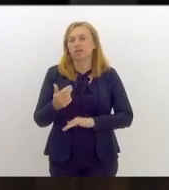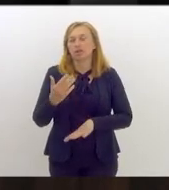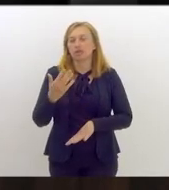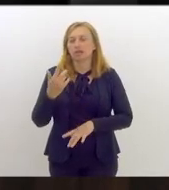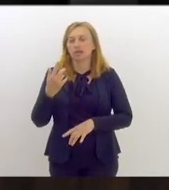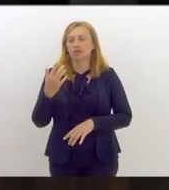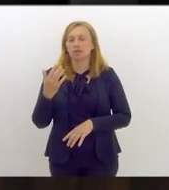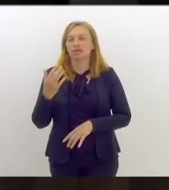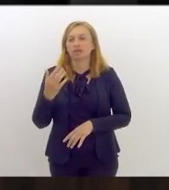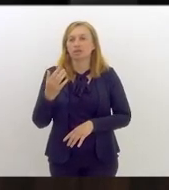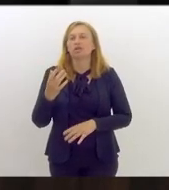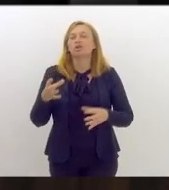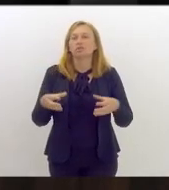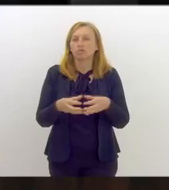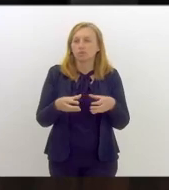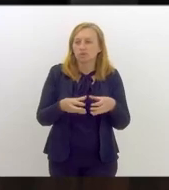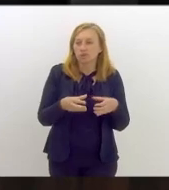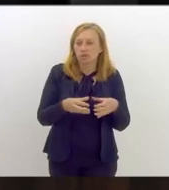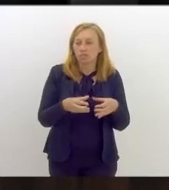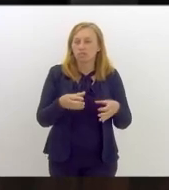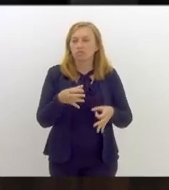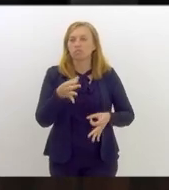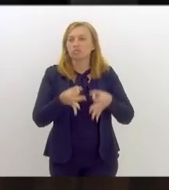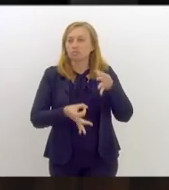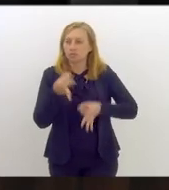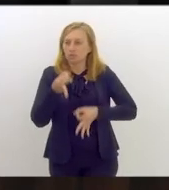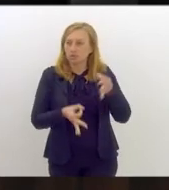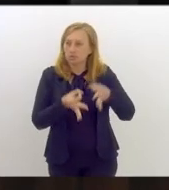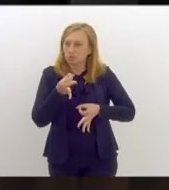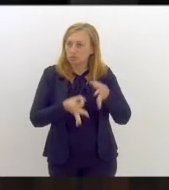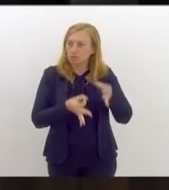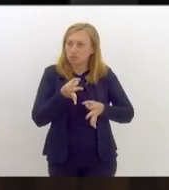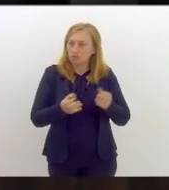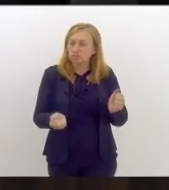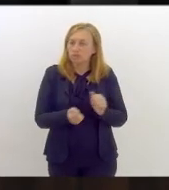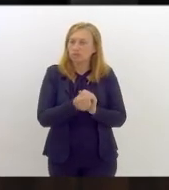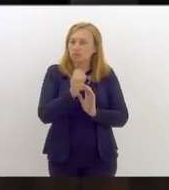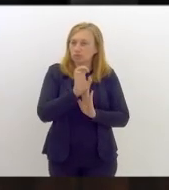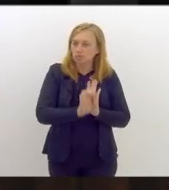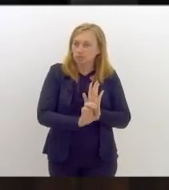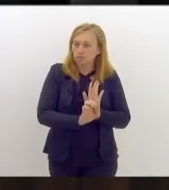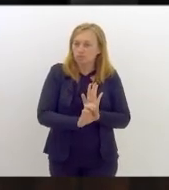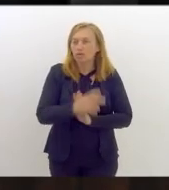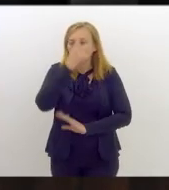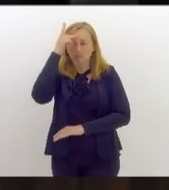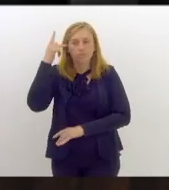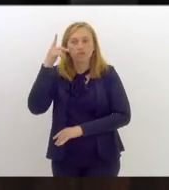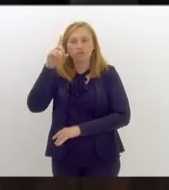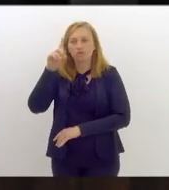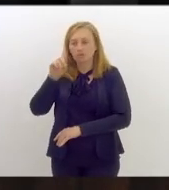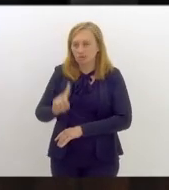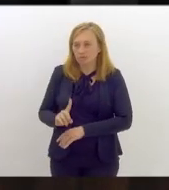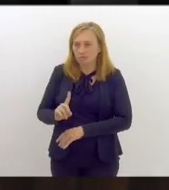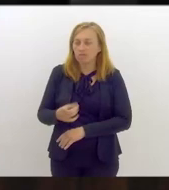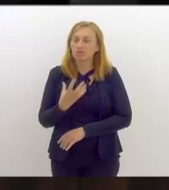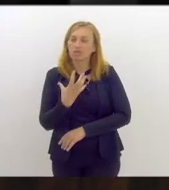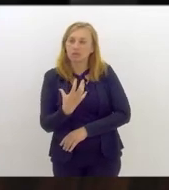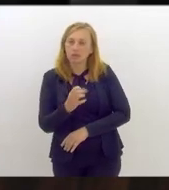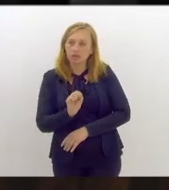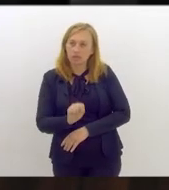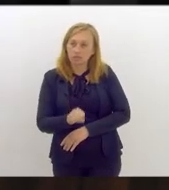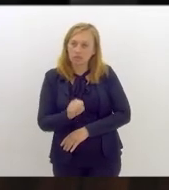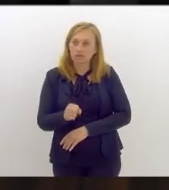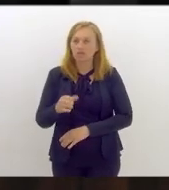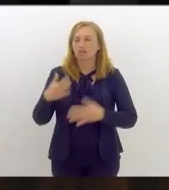Pareceres das comissões, da Comissão de Constituição e Justiça, pela condicionalidade com emendas. Pessoa com deficiência, favorável. De